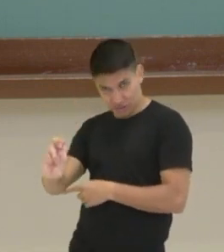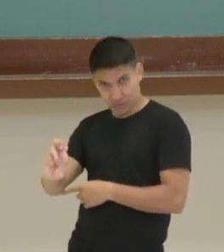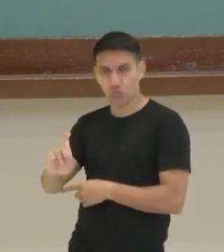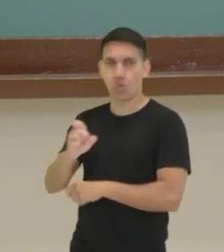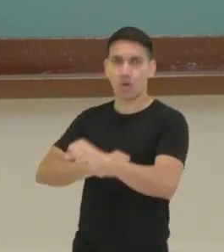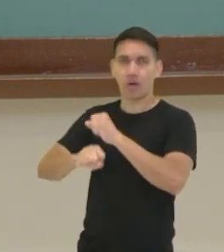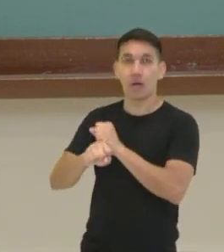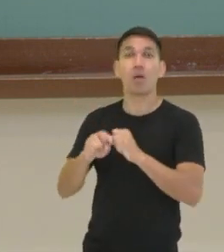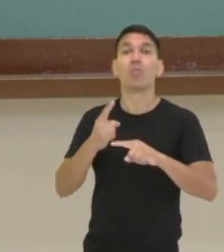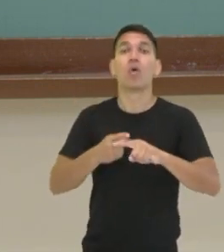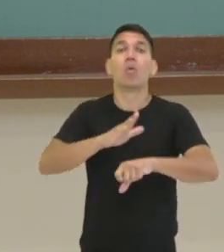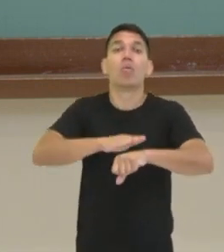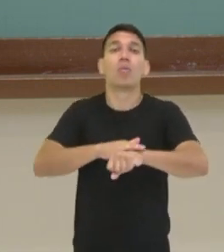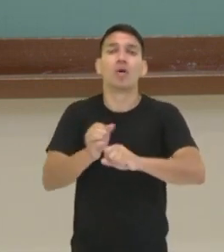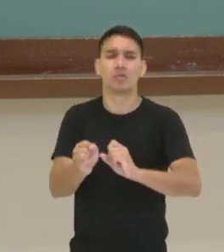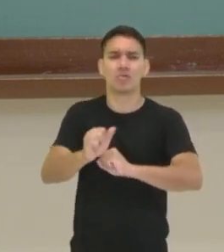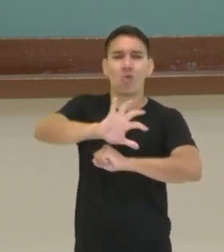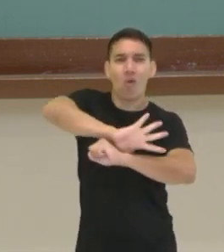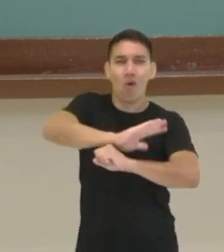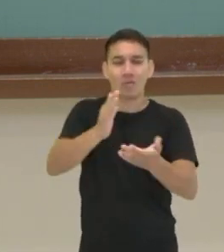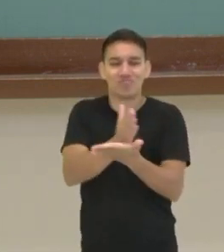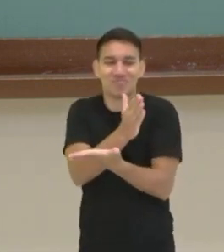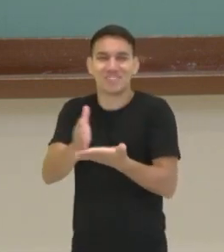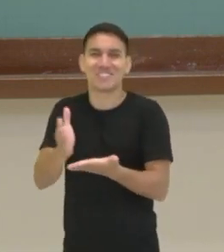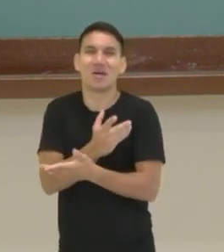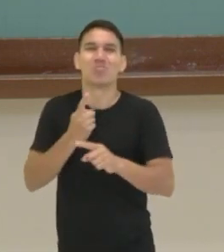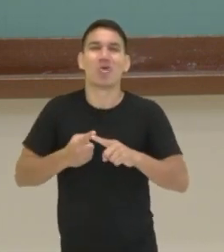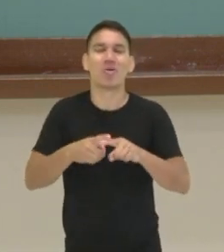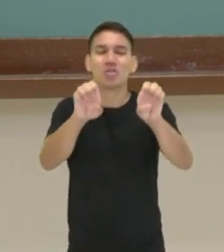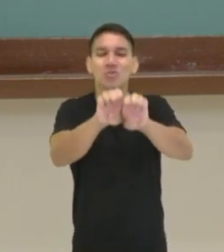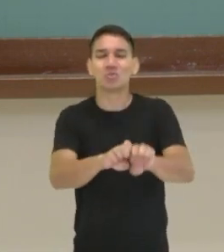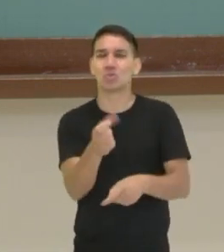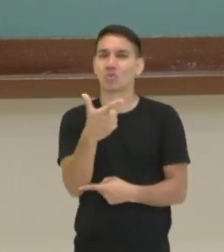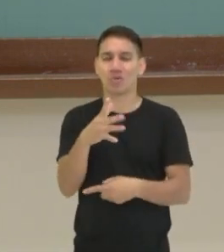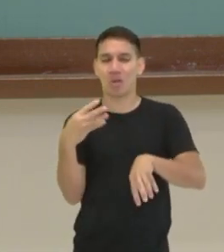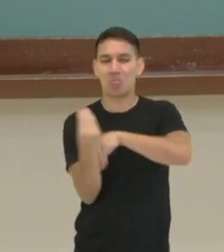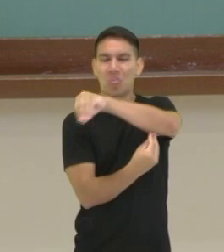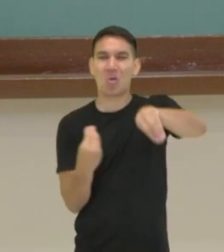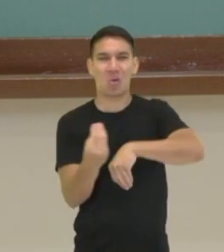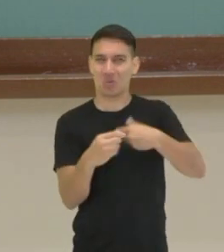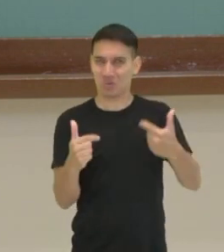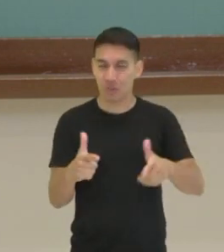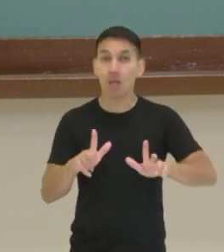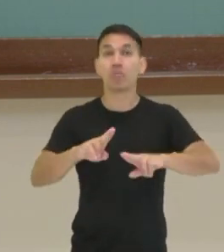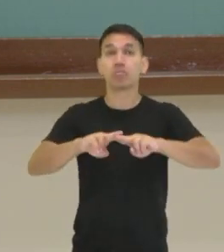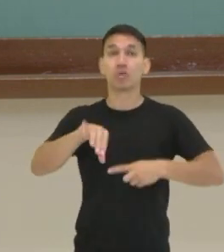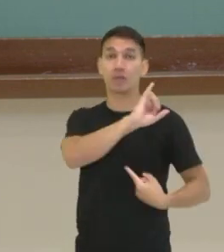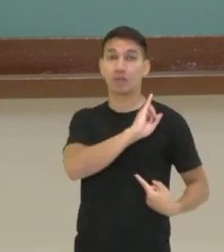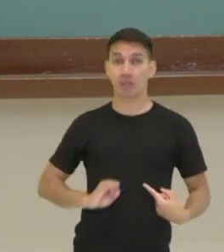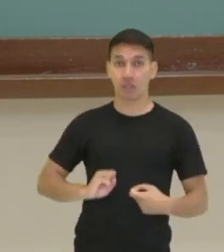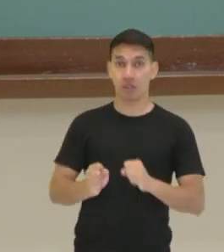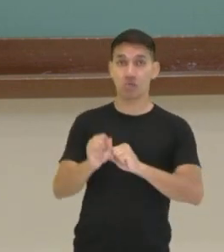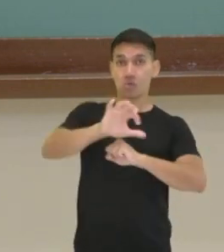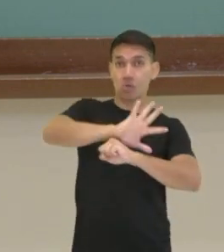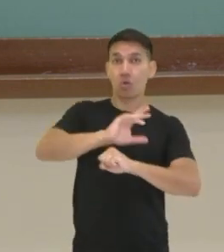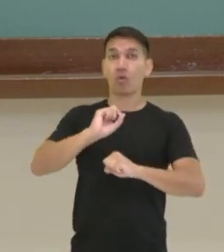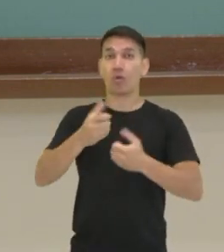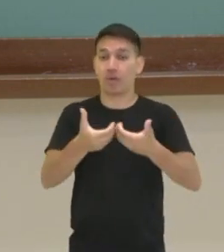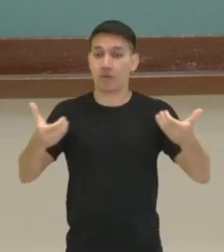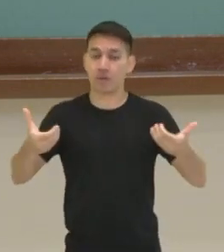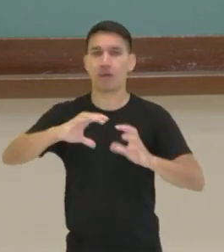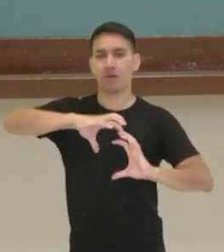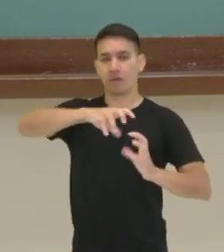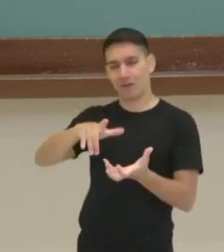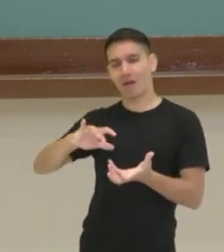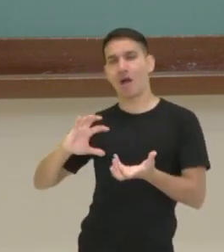ele se divide. Por falta da sua estrutura, falta de organização, o Império Romano ele fica dividido entre o Império do Oriental e o